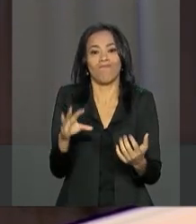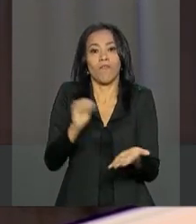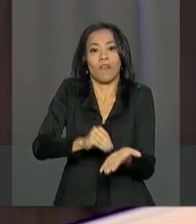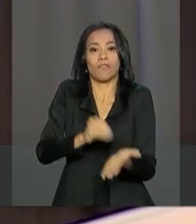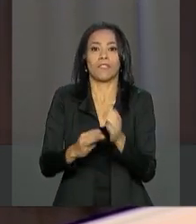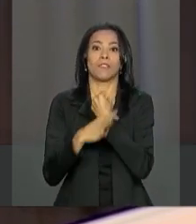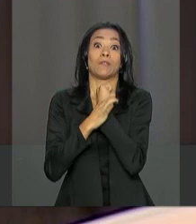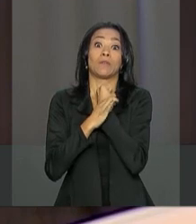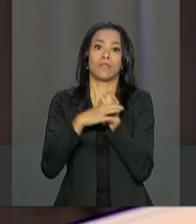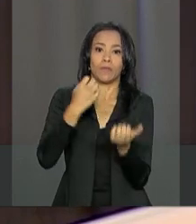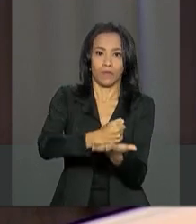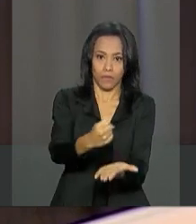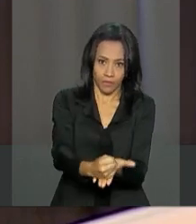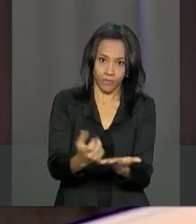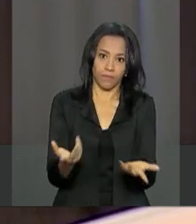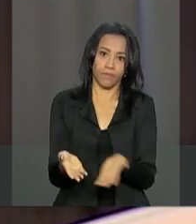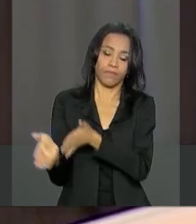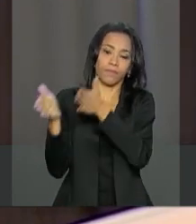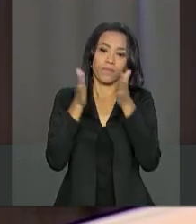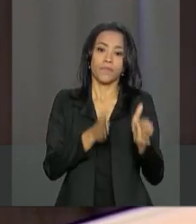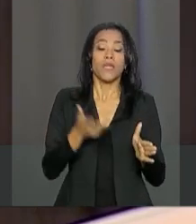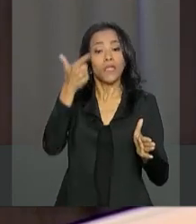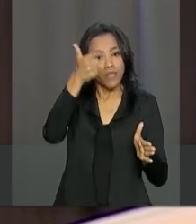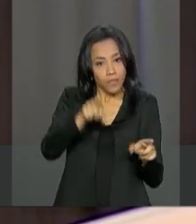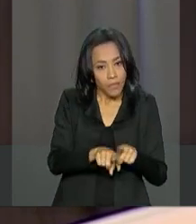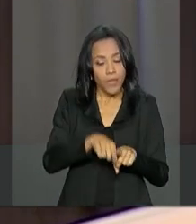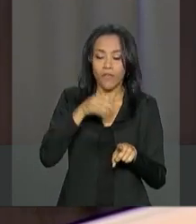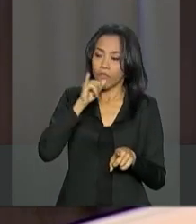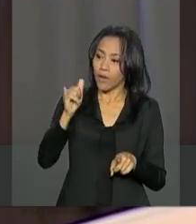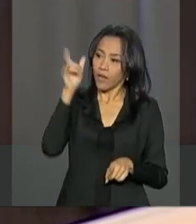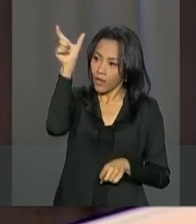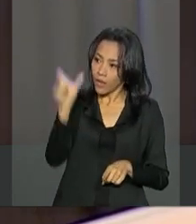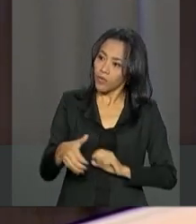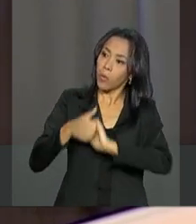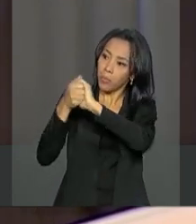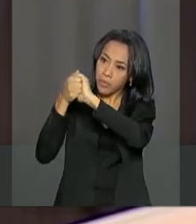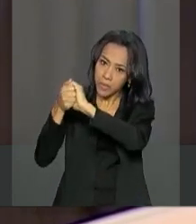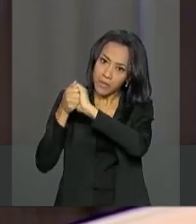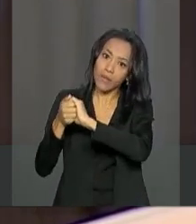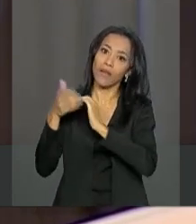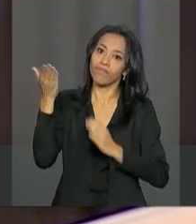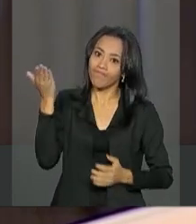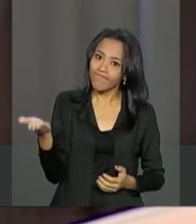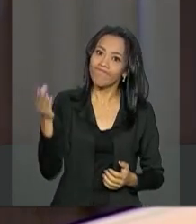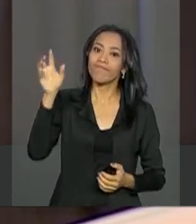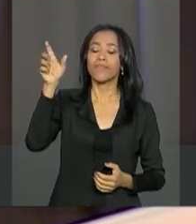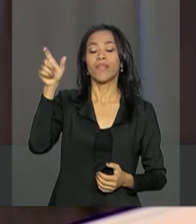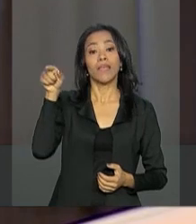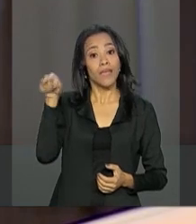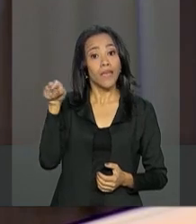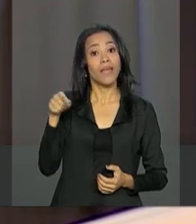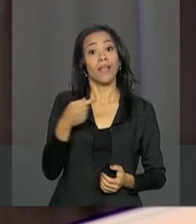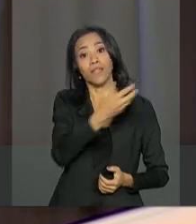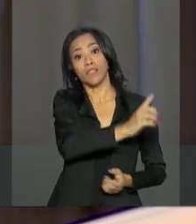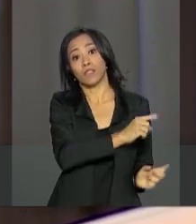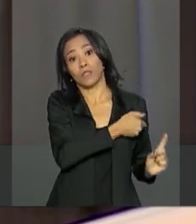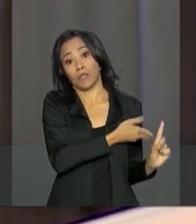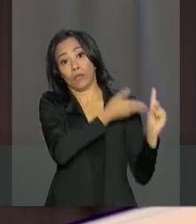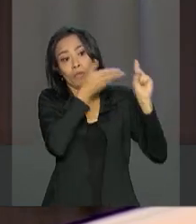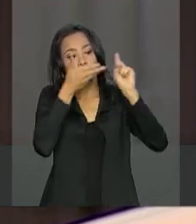foco administrativo, Robson, quero cumprimentá-lo por ter trazido aqui o Pedro Parente. Pedro Parente, que foi por